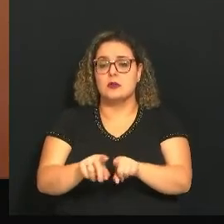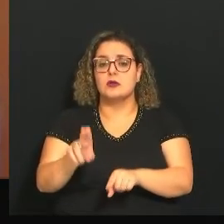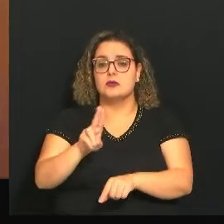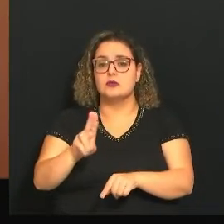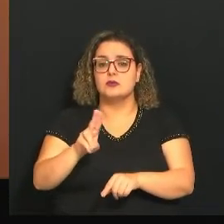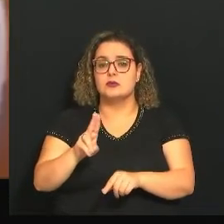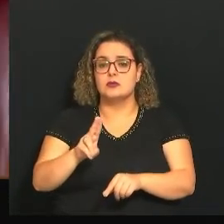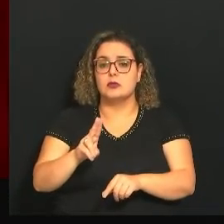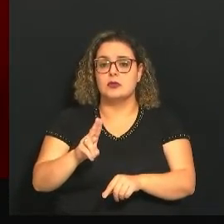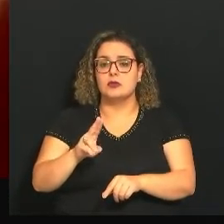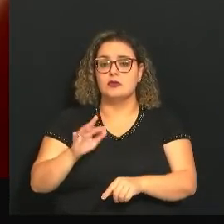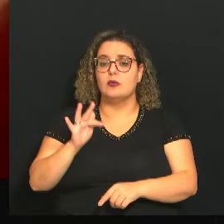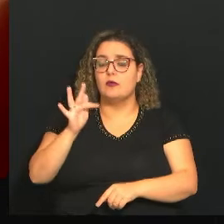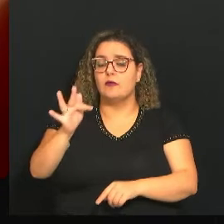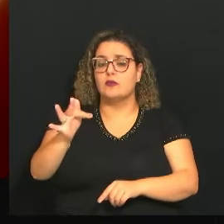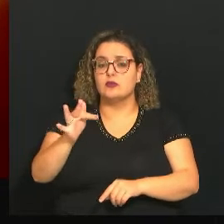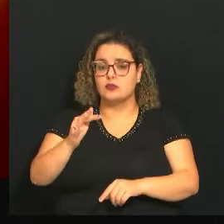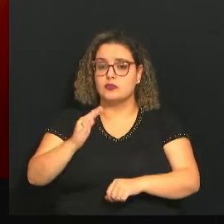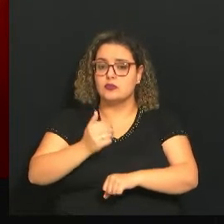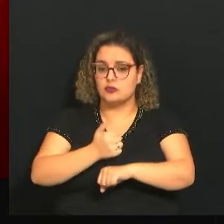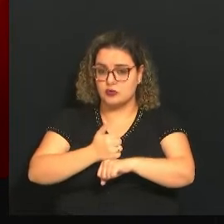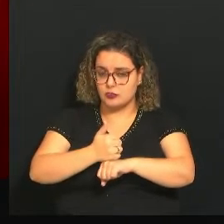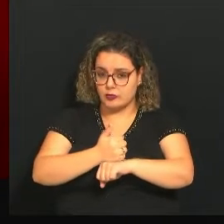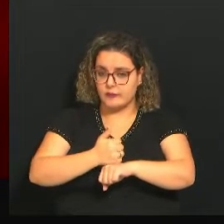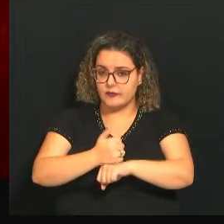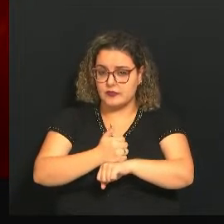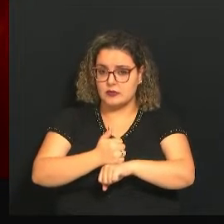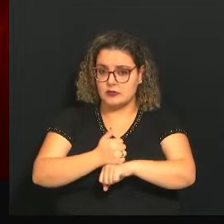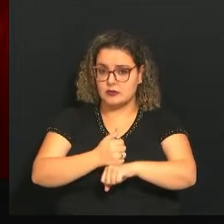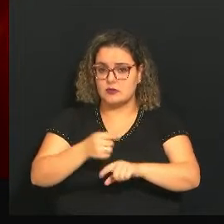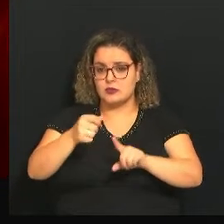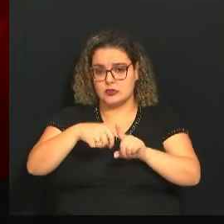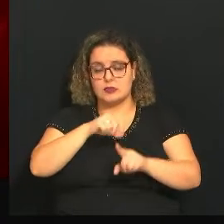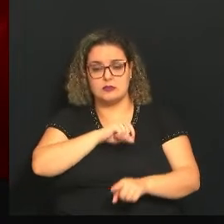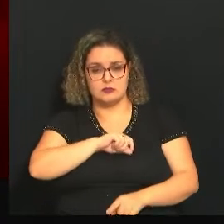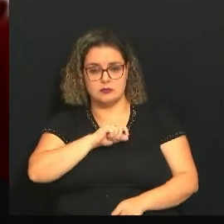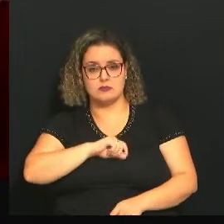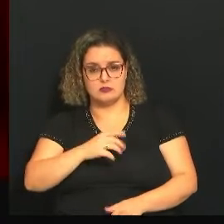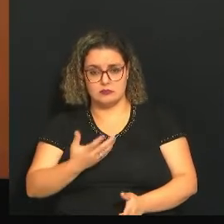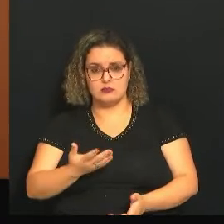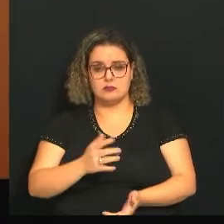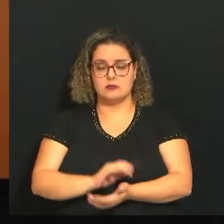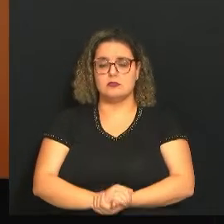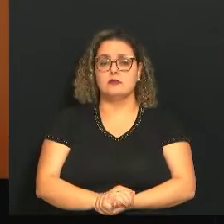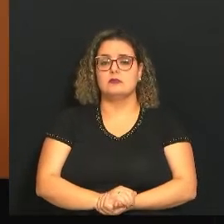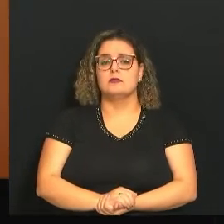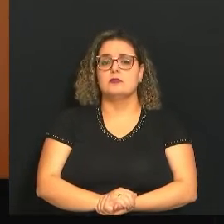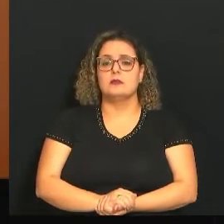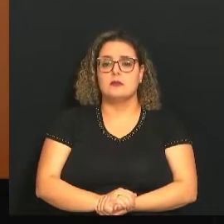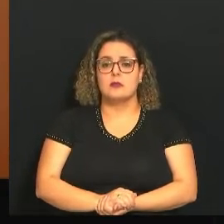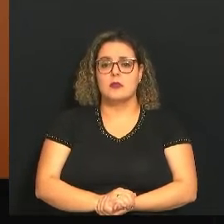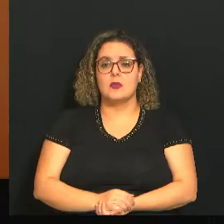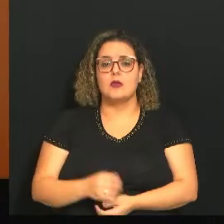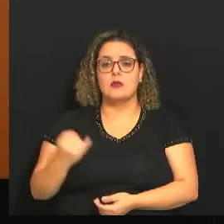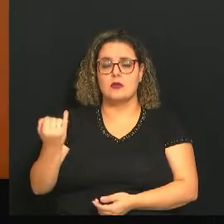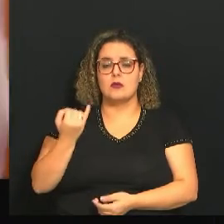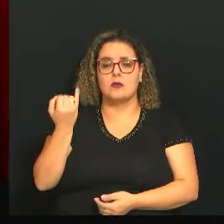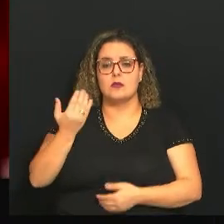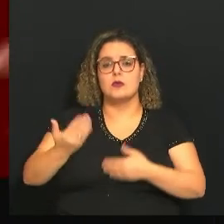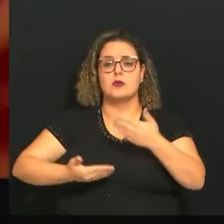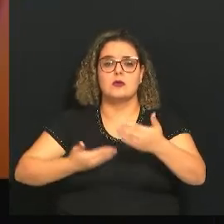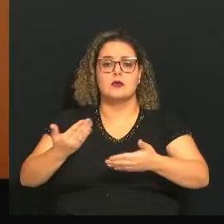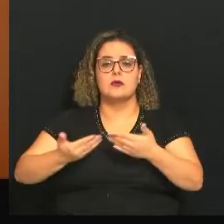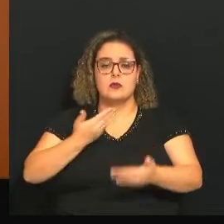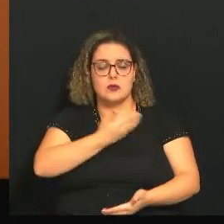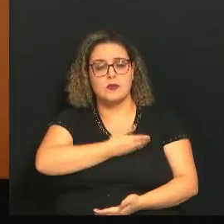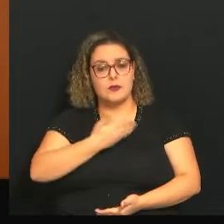Assim, do ponto de vista aqui da prefeitura, é fundamental que os servidores públicos se